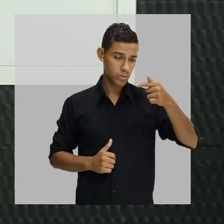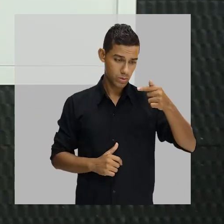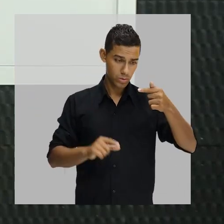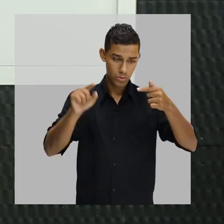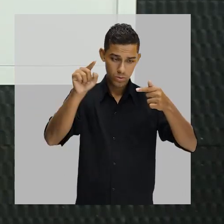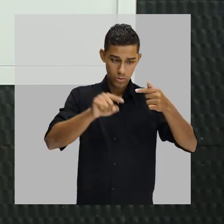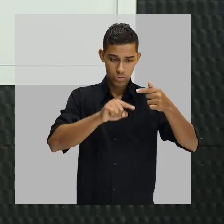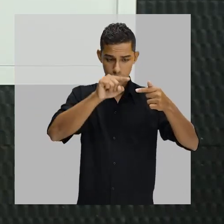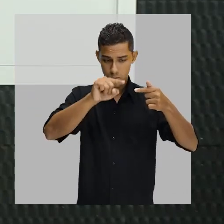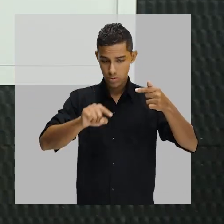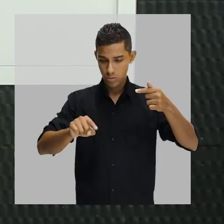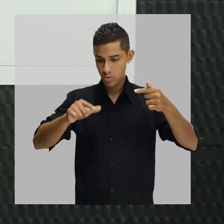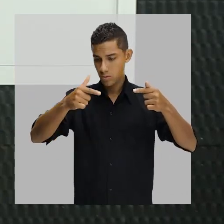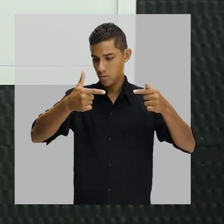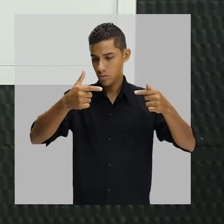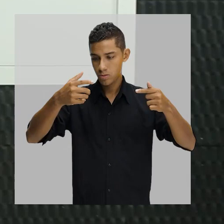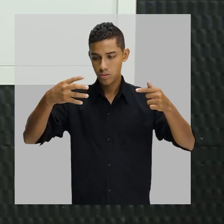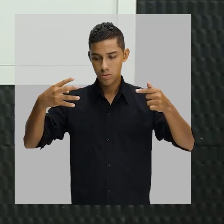24